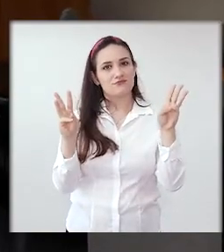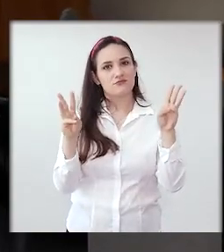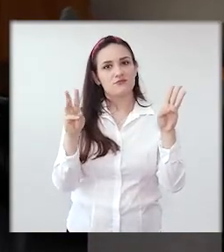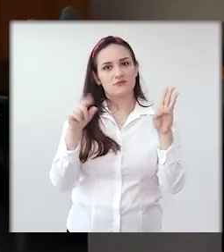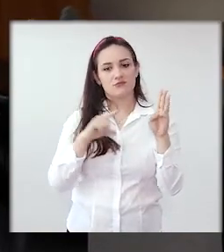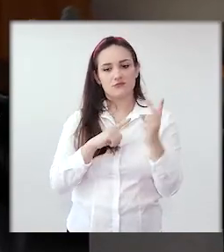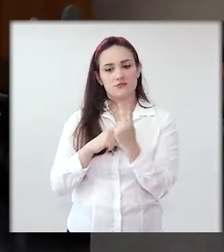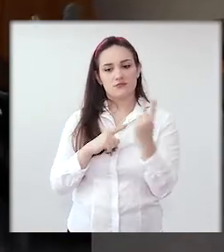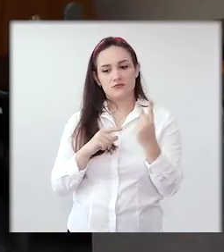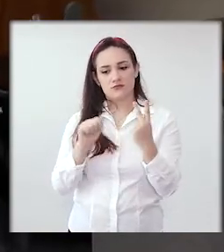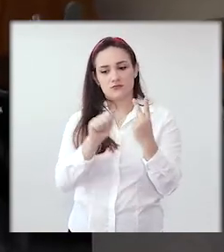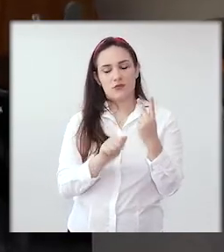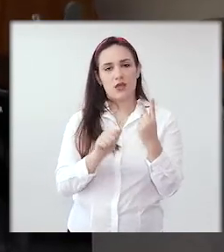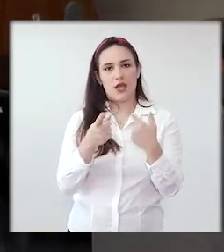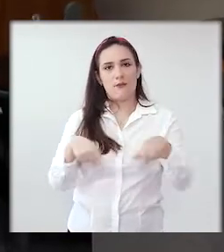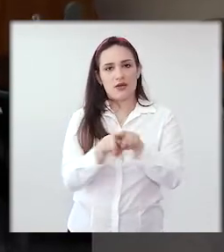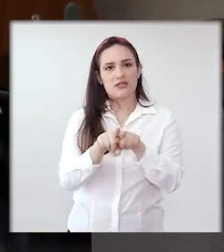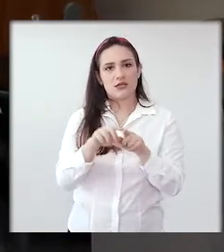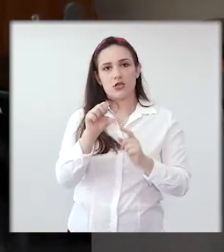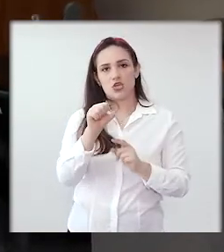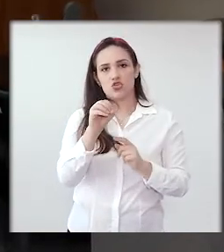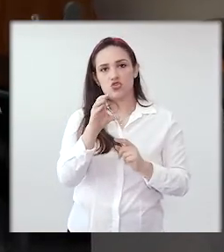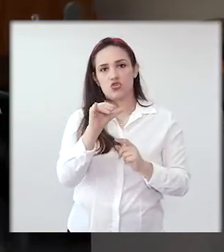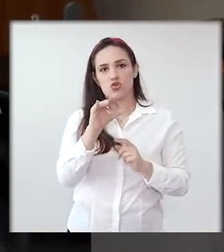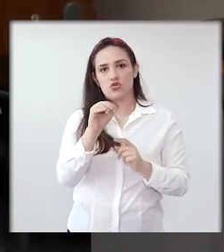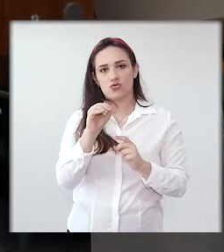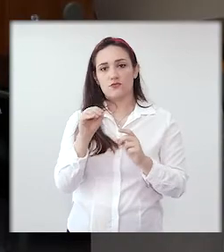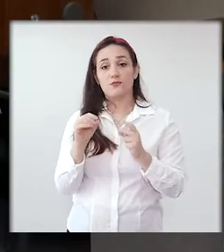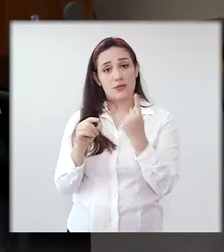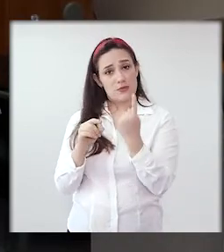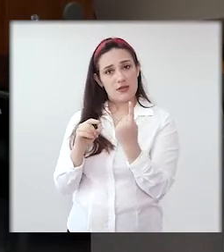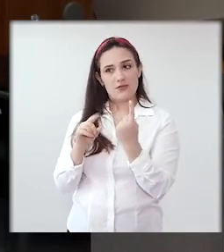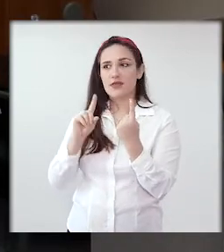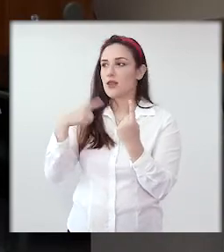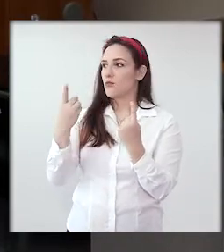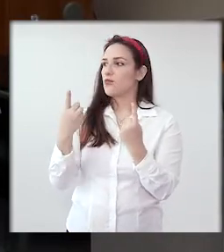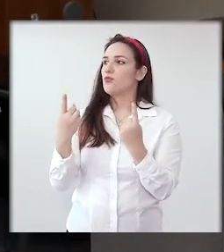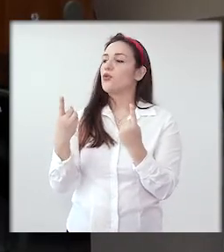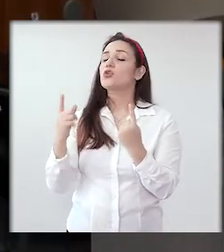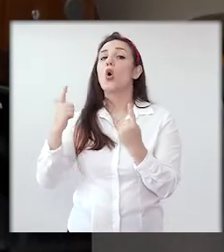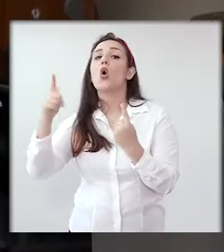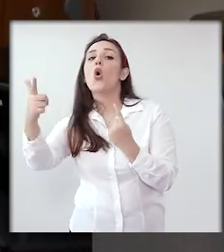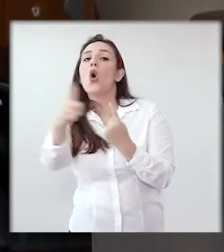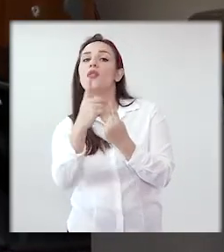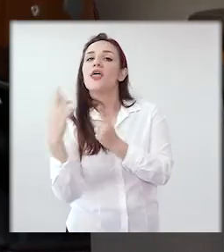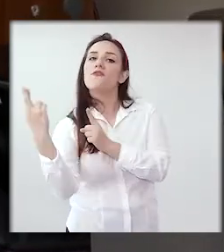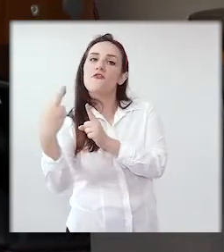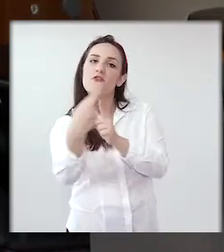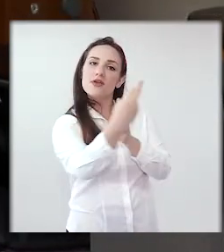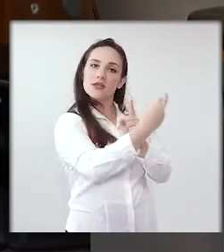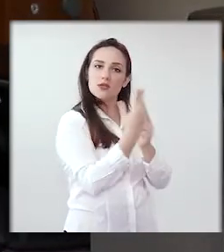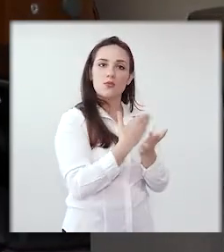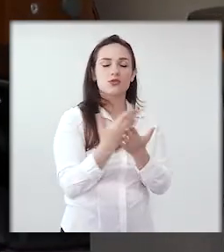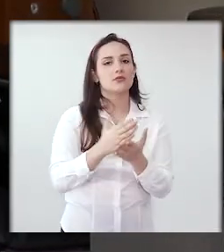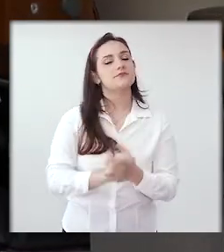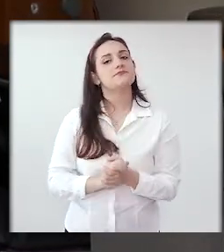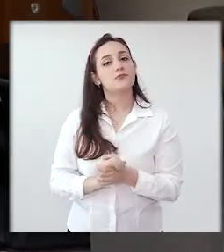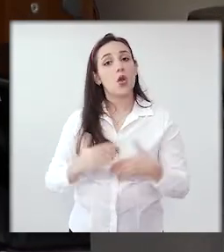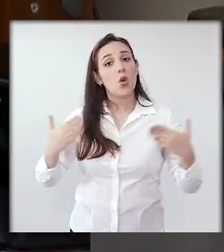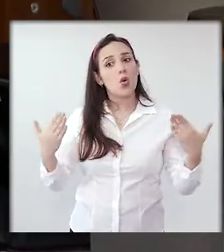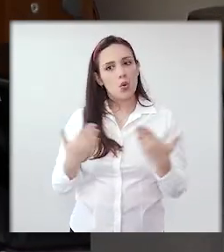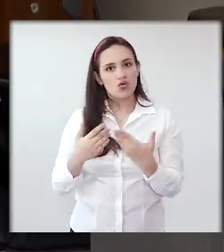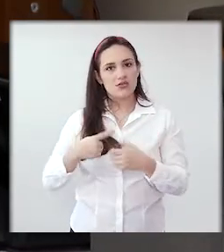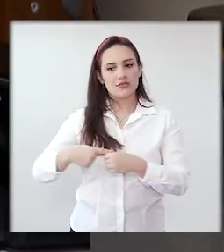de 2 sócios logo foi seguida por outros pioneiros do meio eletrônico. Estima-se que hoje,